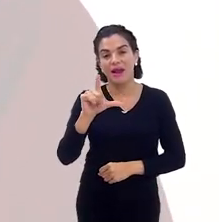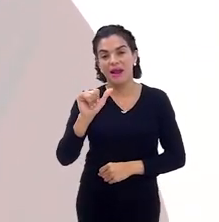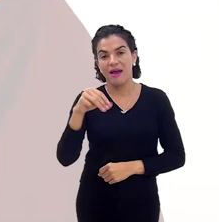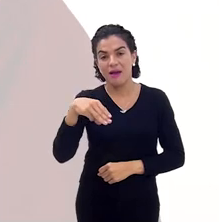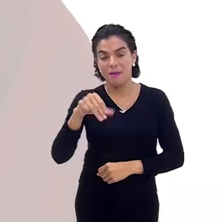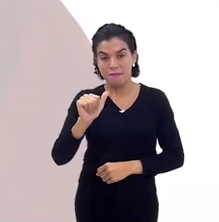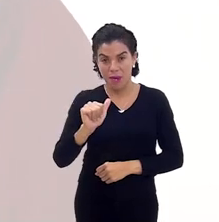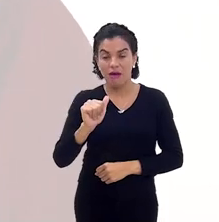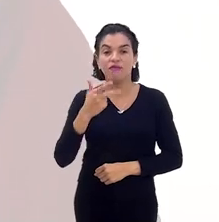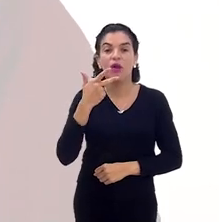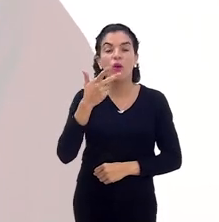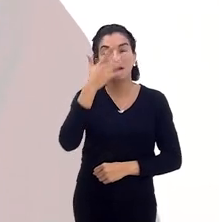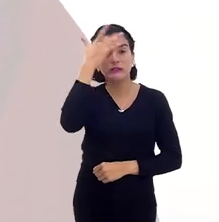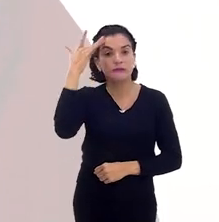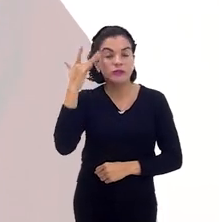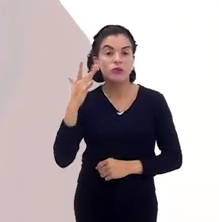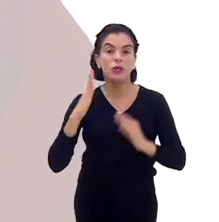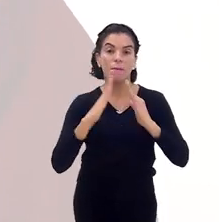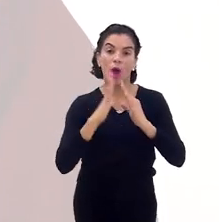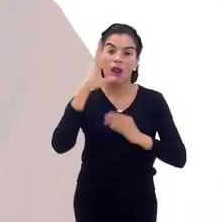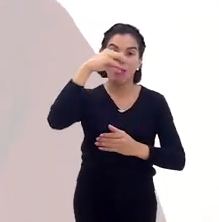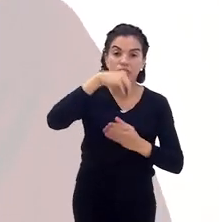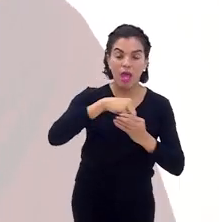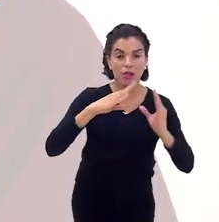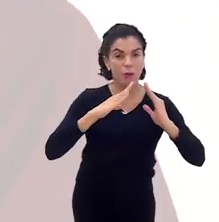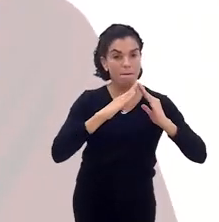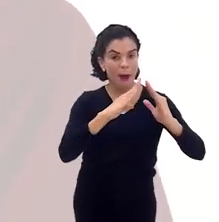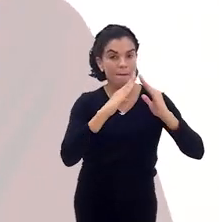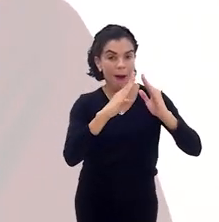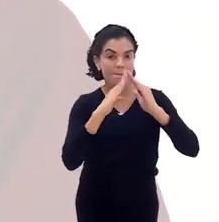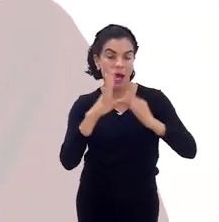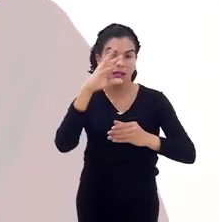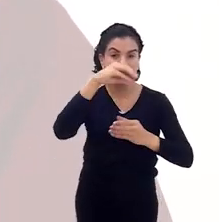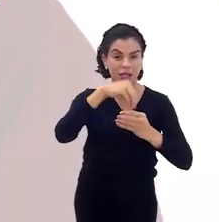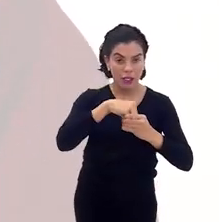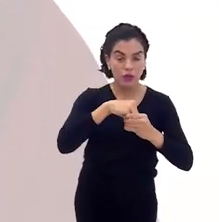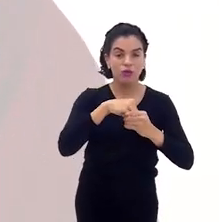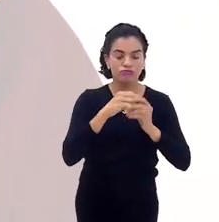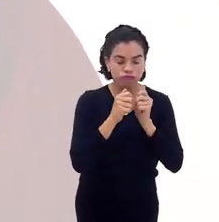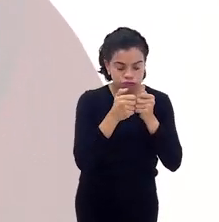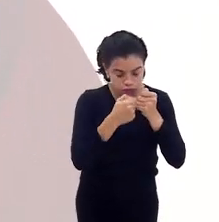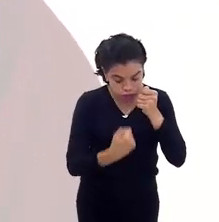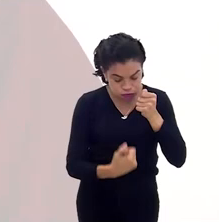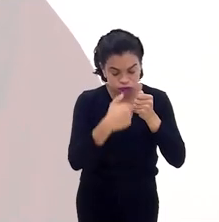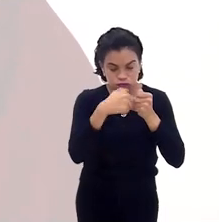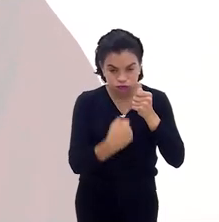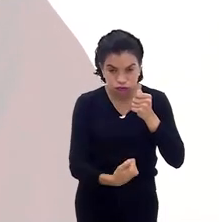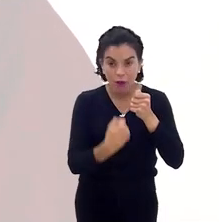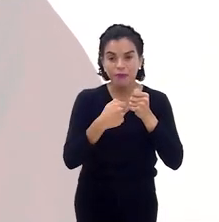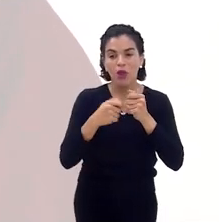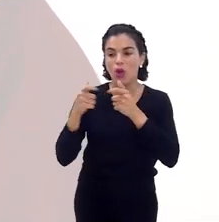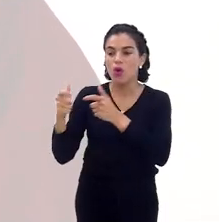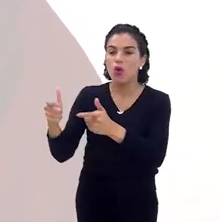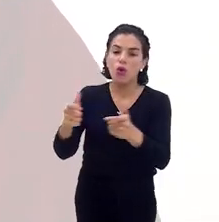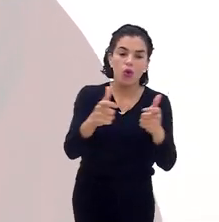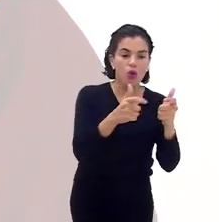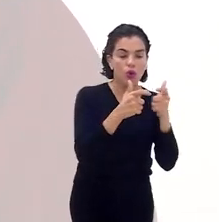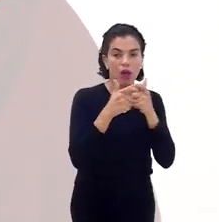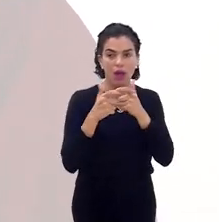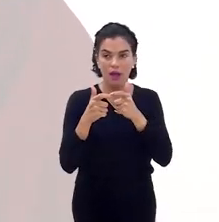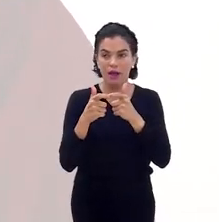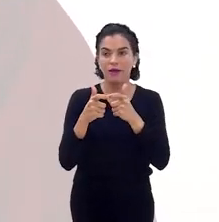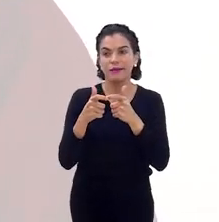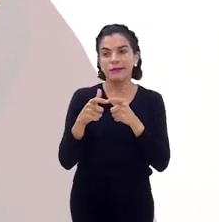né, colocou que os monastérios hoje são vegetarianos. Na Índia, o meu mestre Lama Zopa também, todos os nossos lugares,